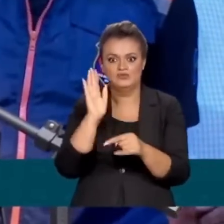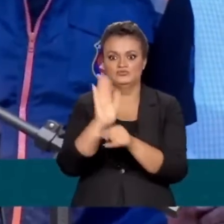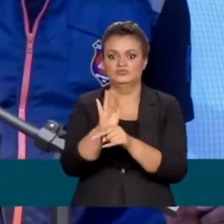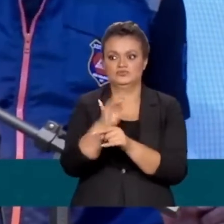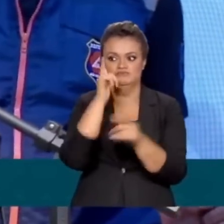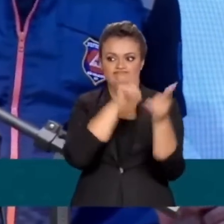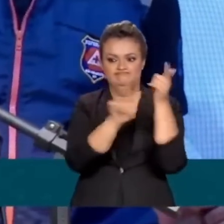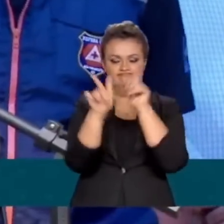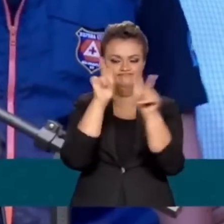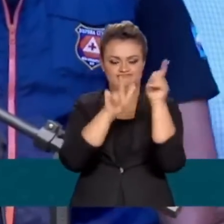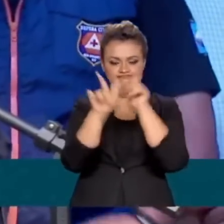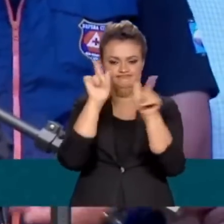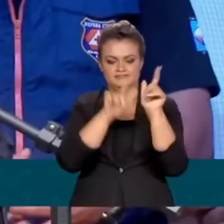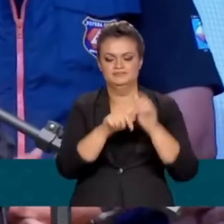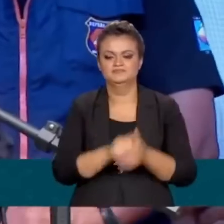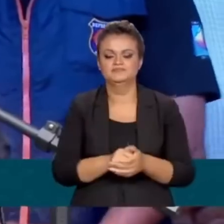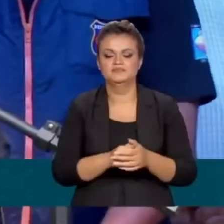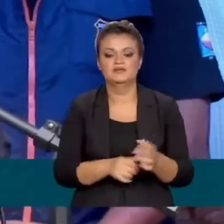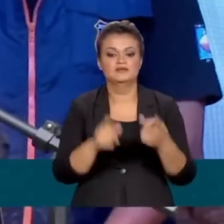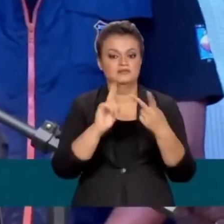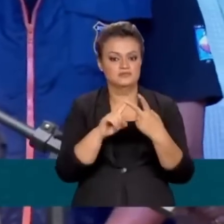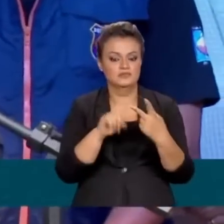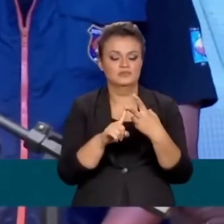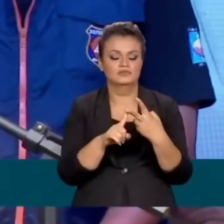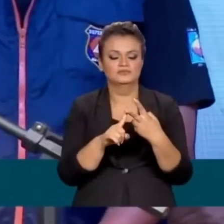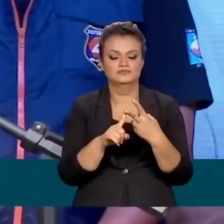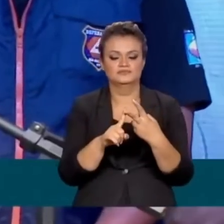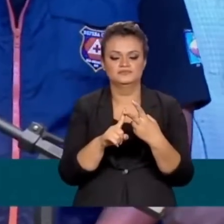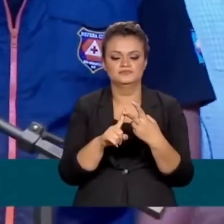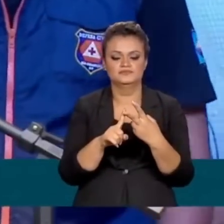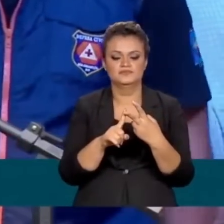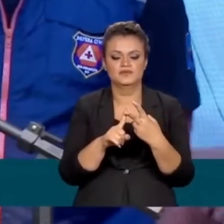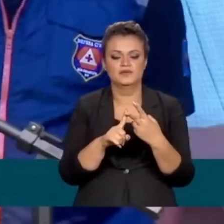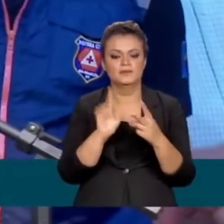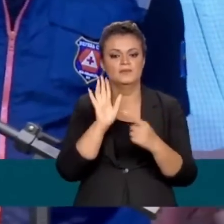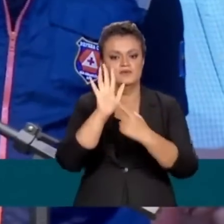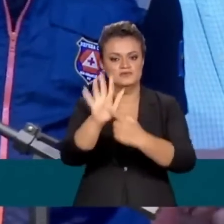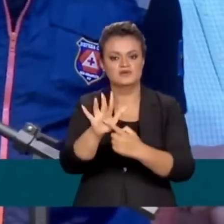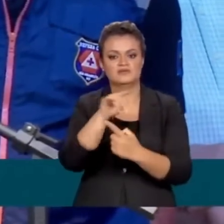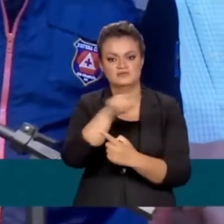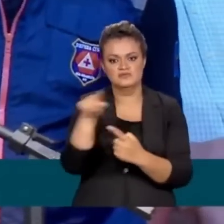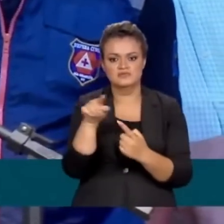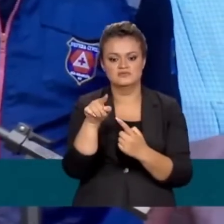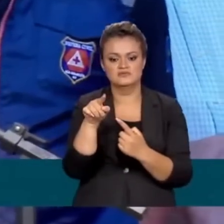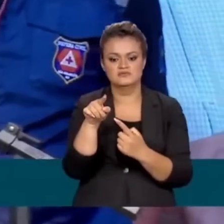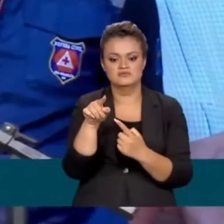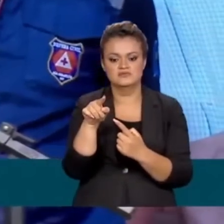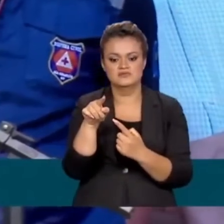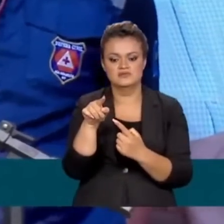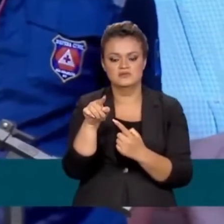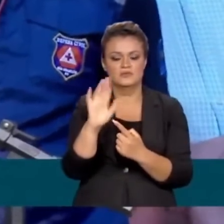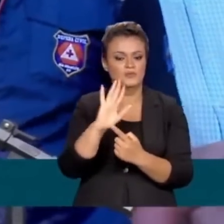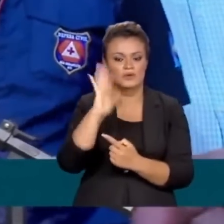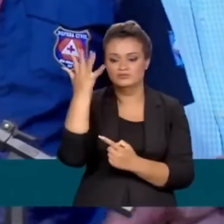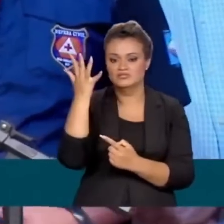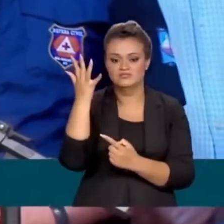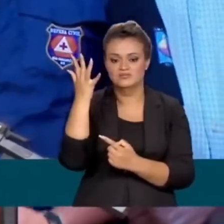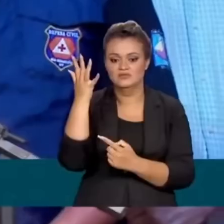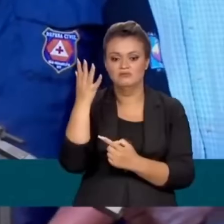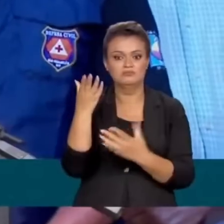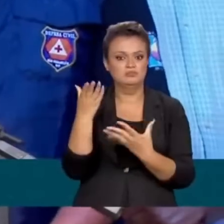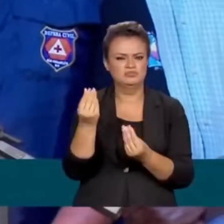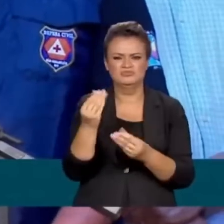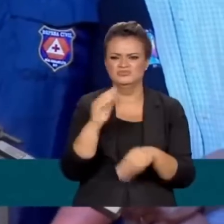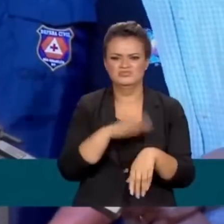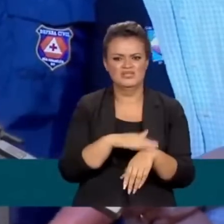que a gente quer a segunda coisa que eu queria mostrar para vocês uma cena que há muito